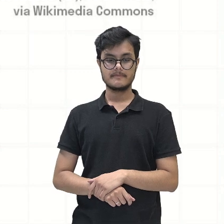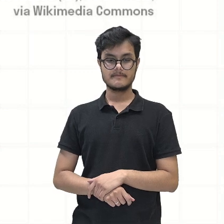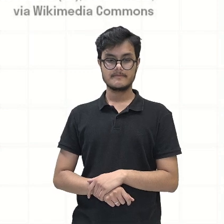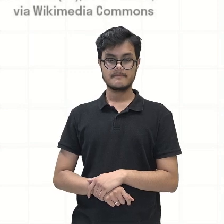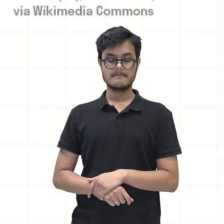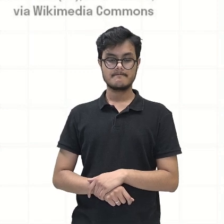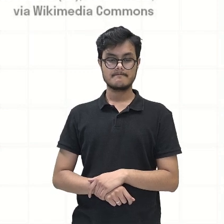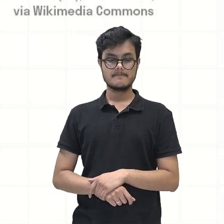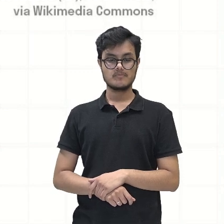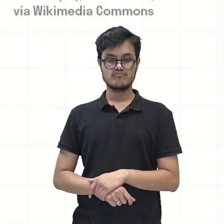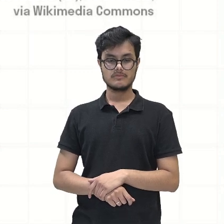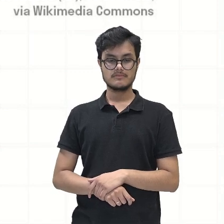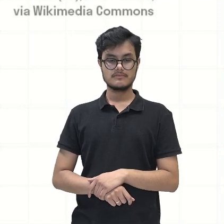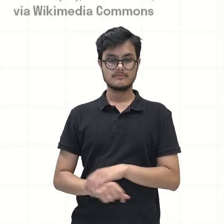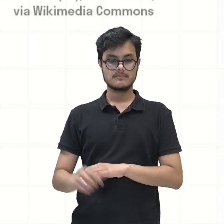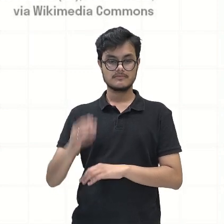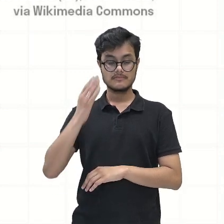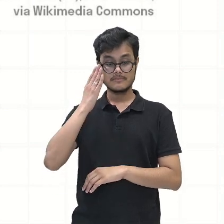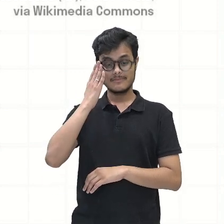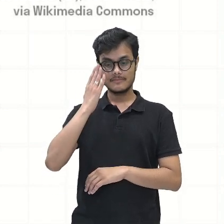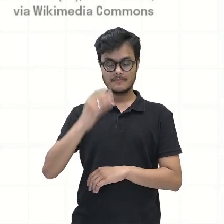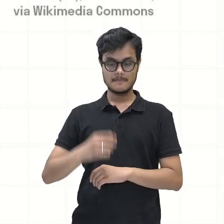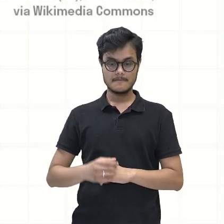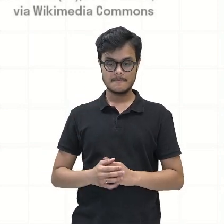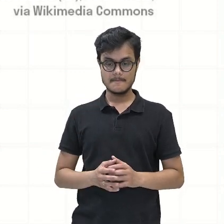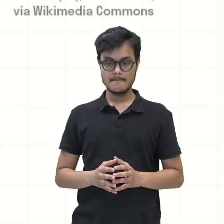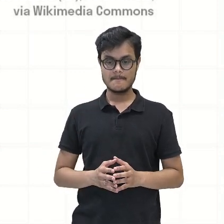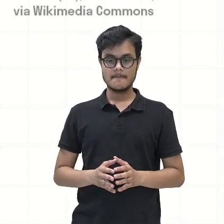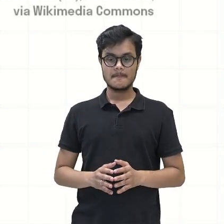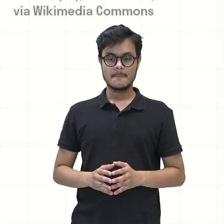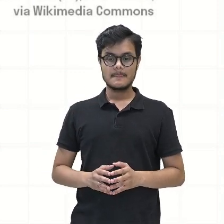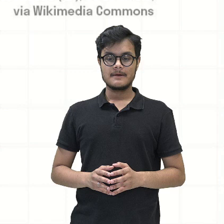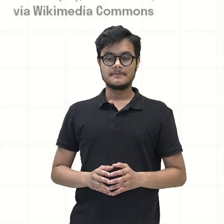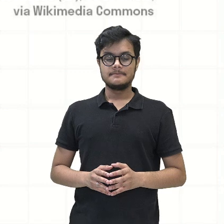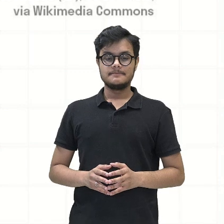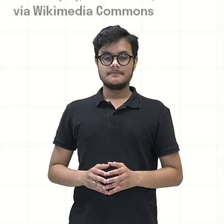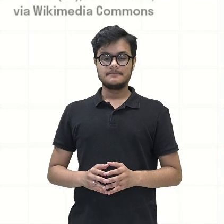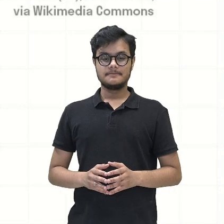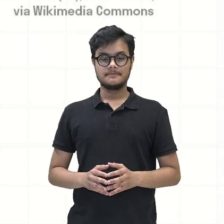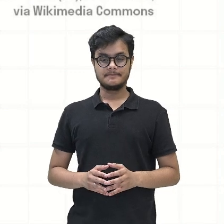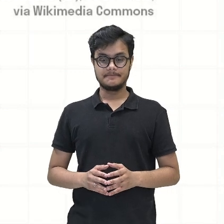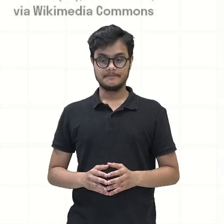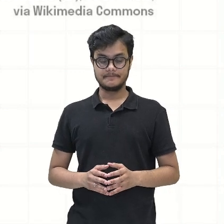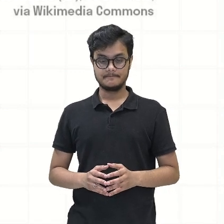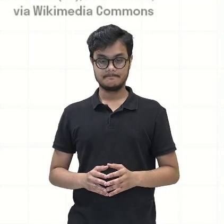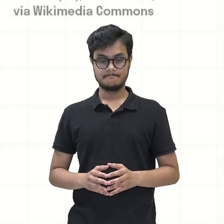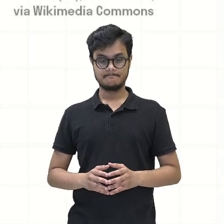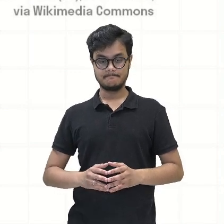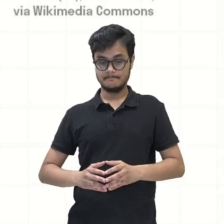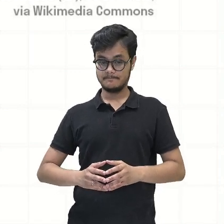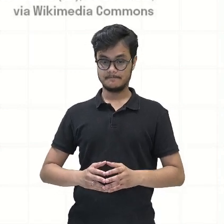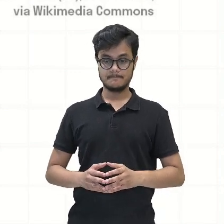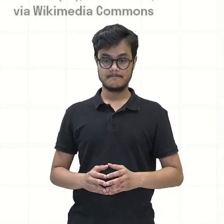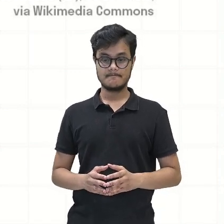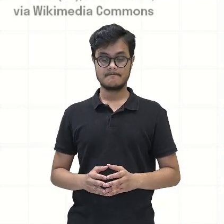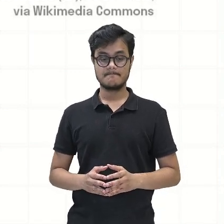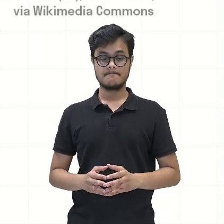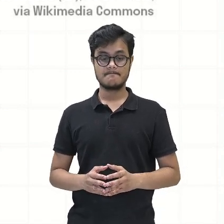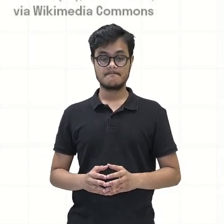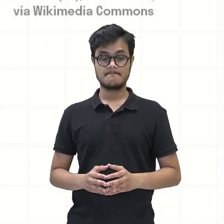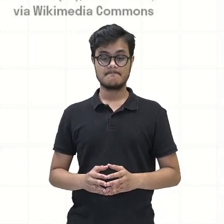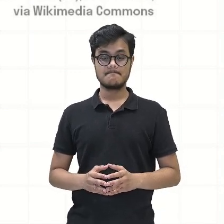E uma pequena porção que corresponde principalmente à região sul do Brasil está na zona